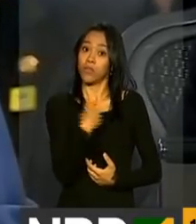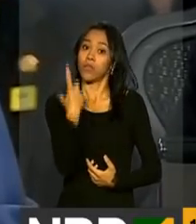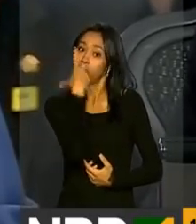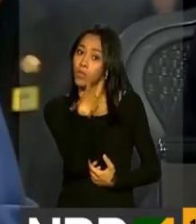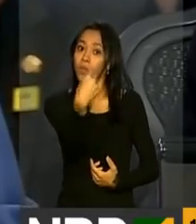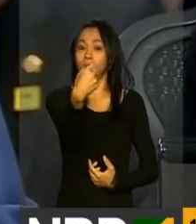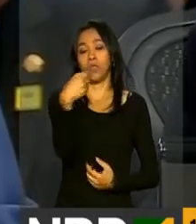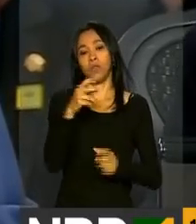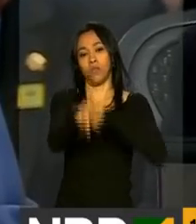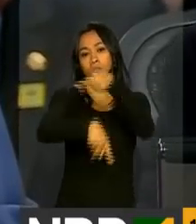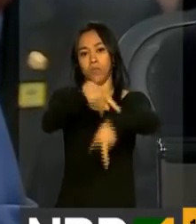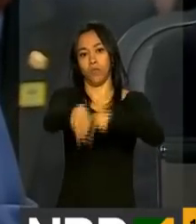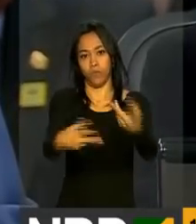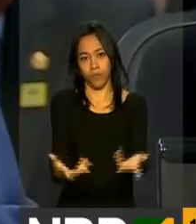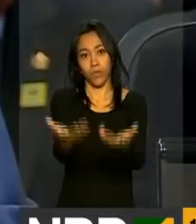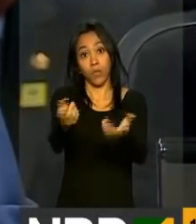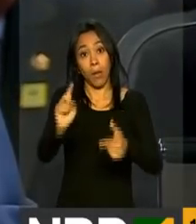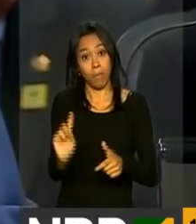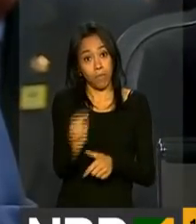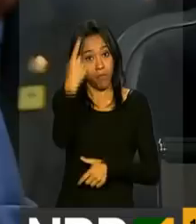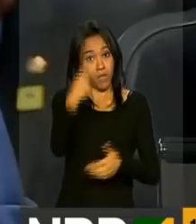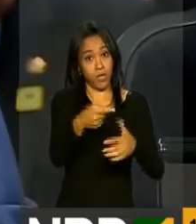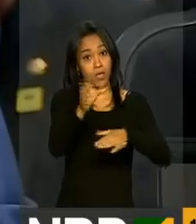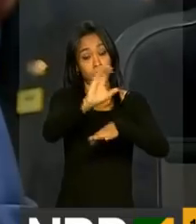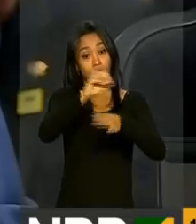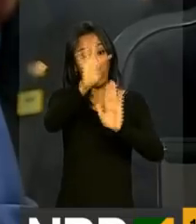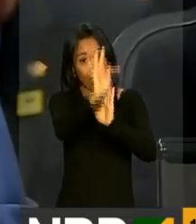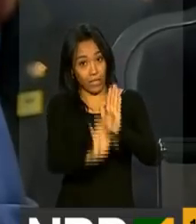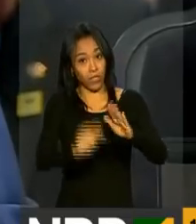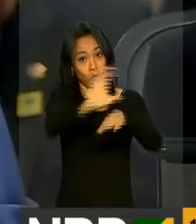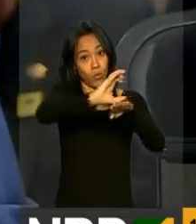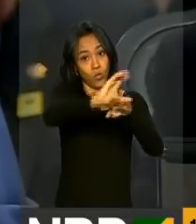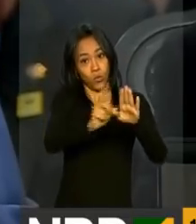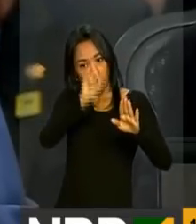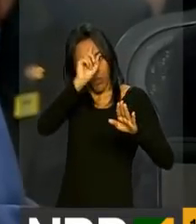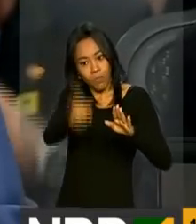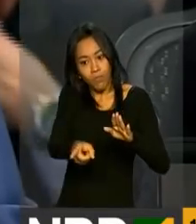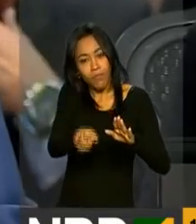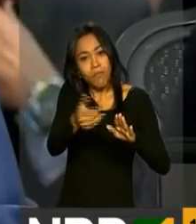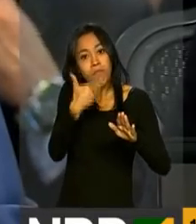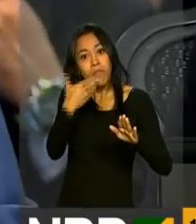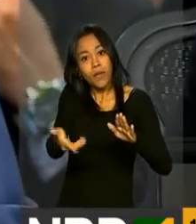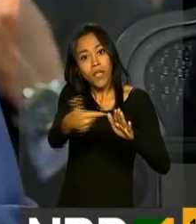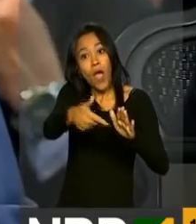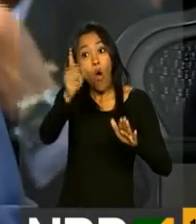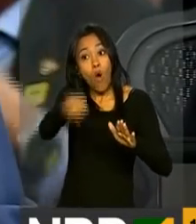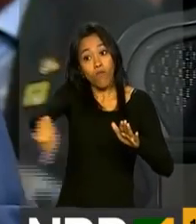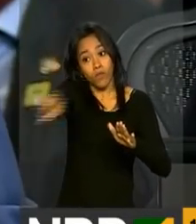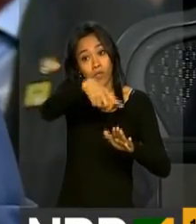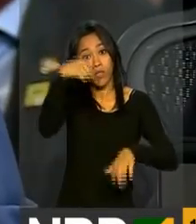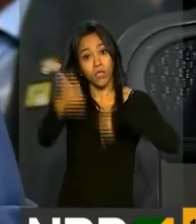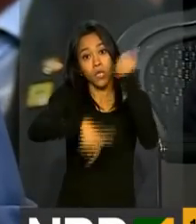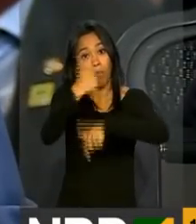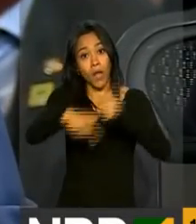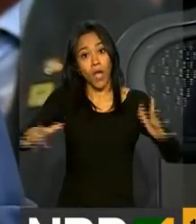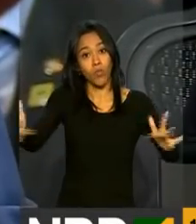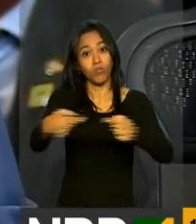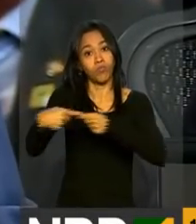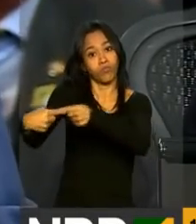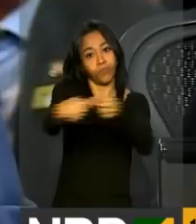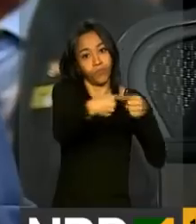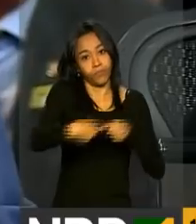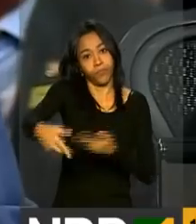né a primeira determinação que o texto constitucional que a soberania popular dispensou a vocês trabalham em conjunto portanto